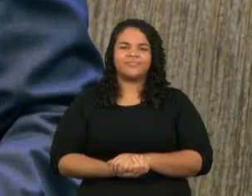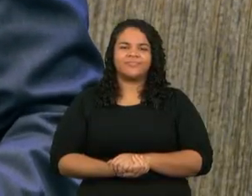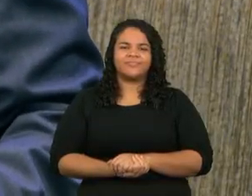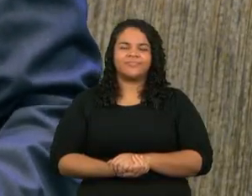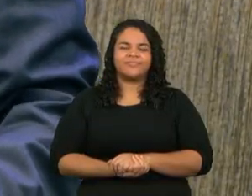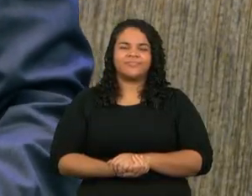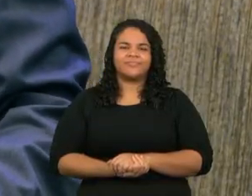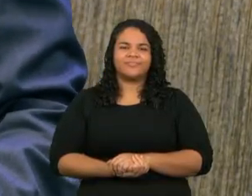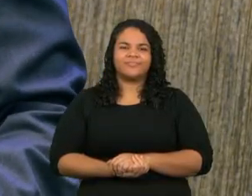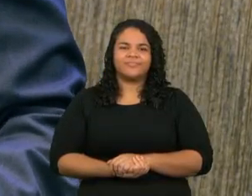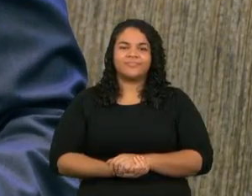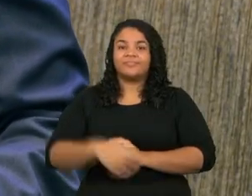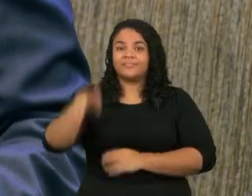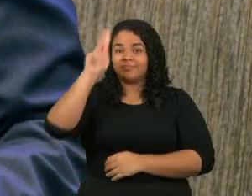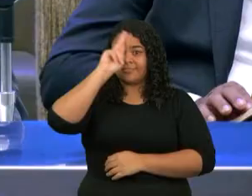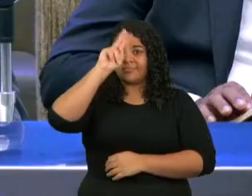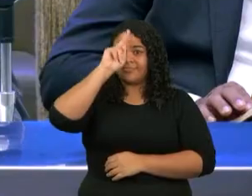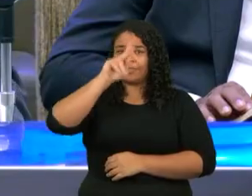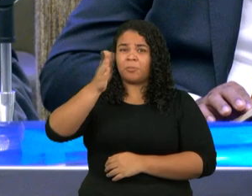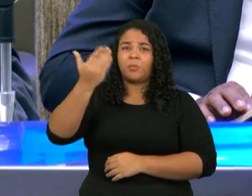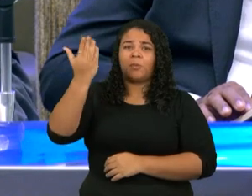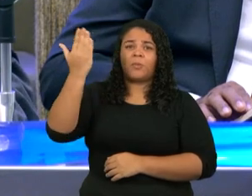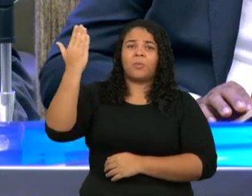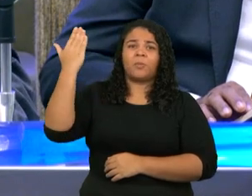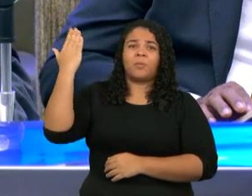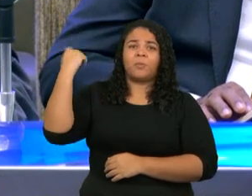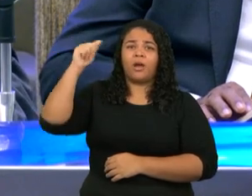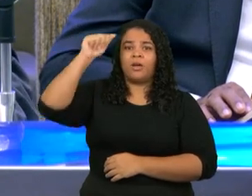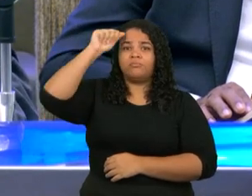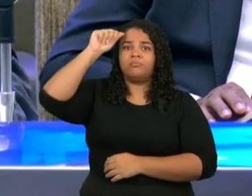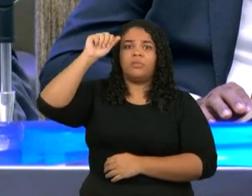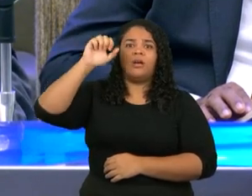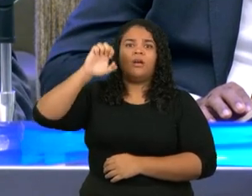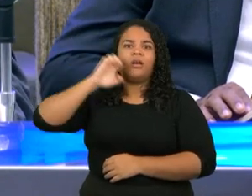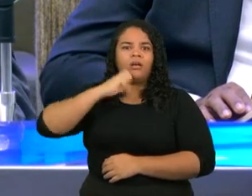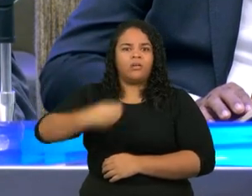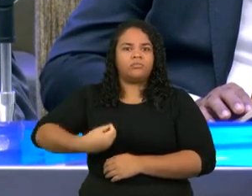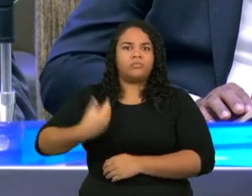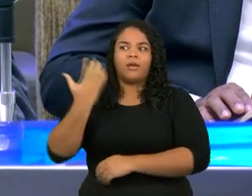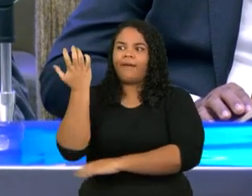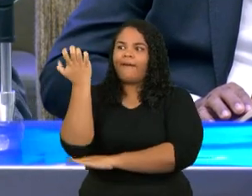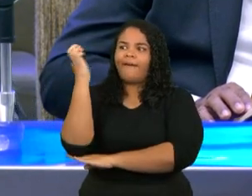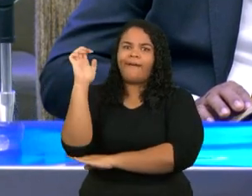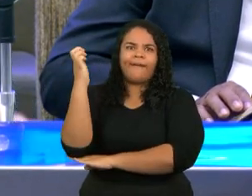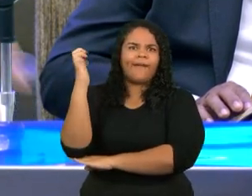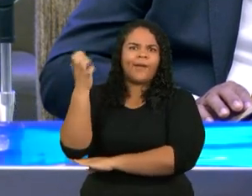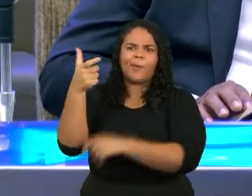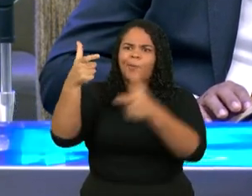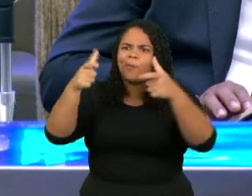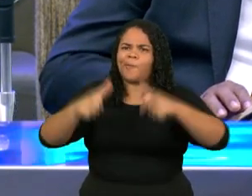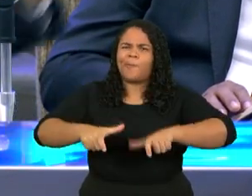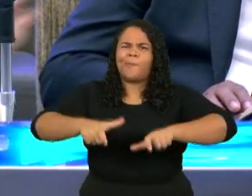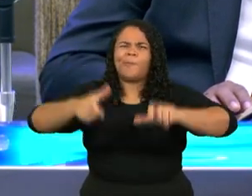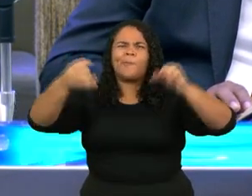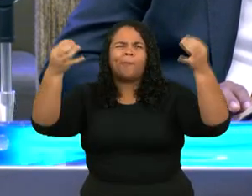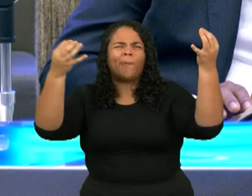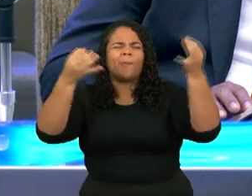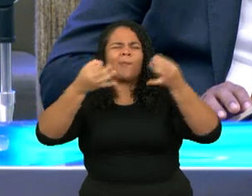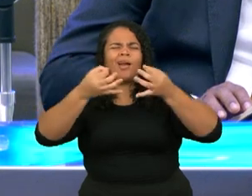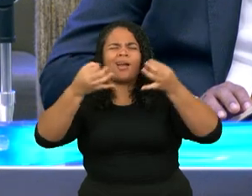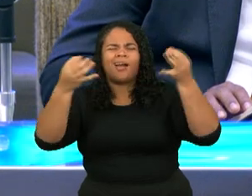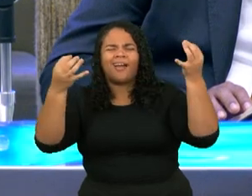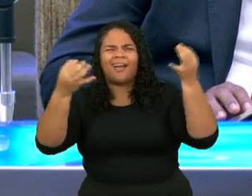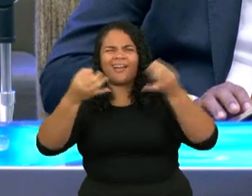Éden e foi atacado lá por Satanás E se ele vivia naquele atacam de Deus